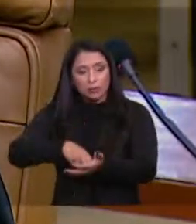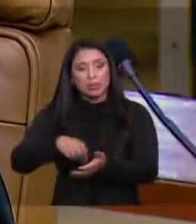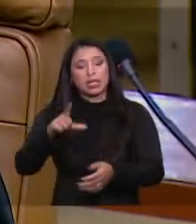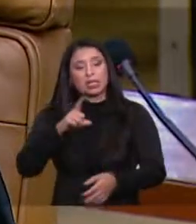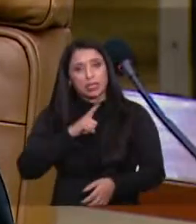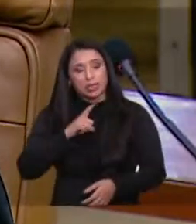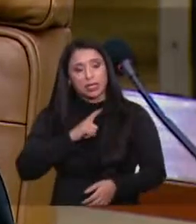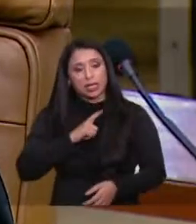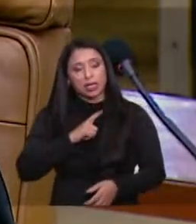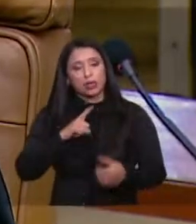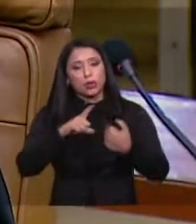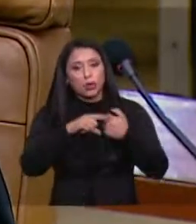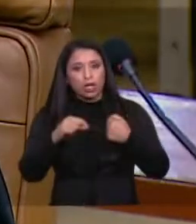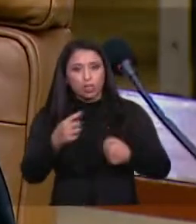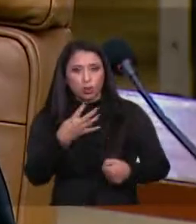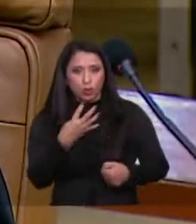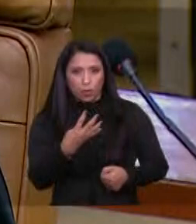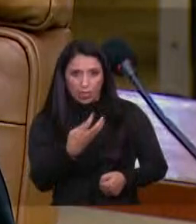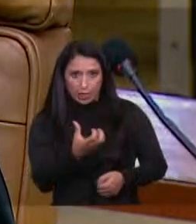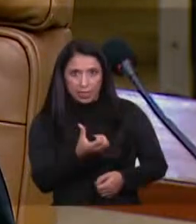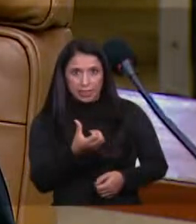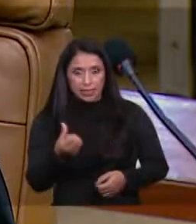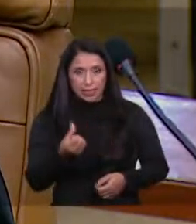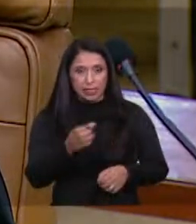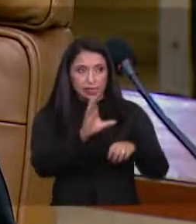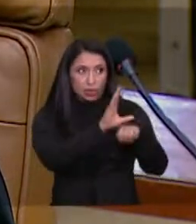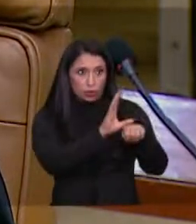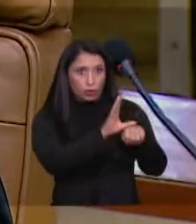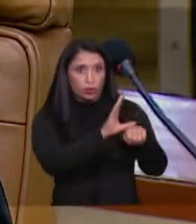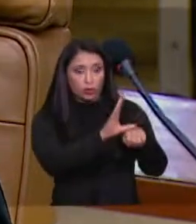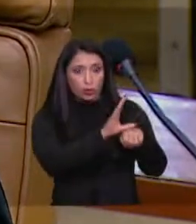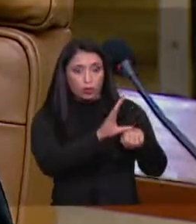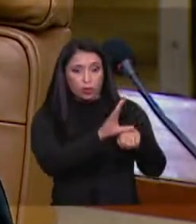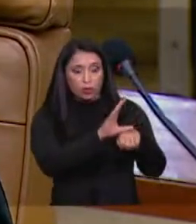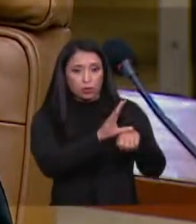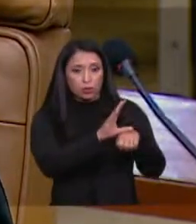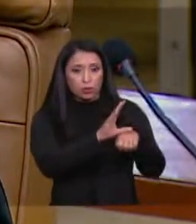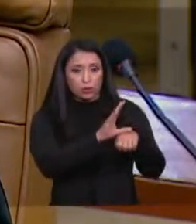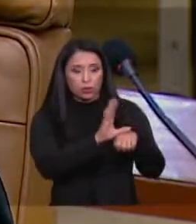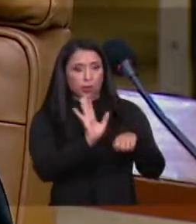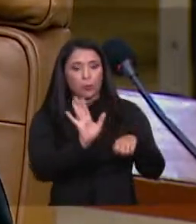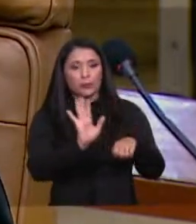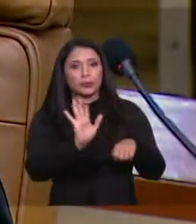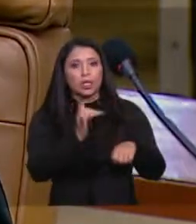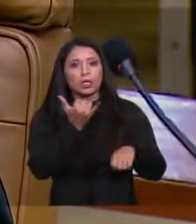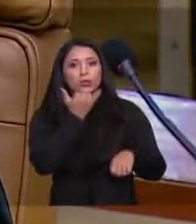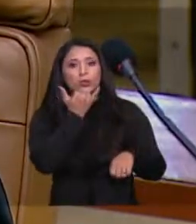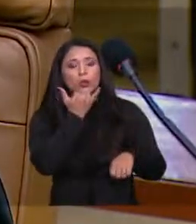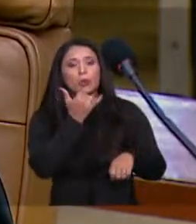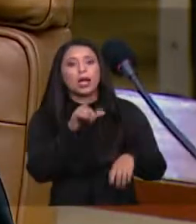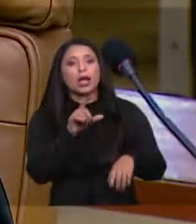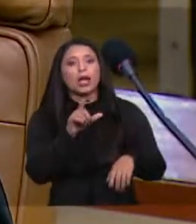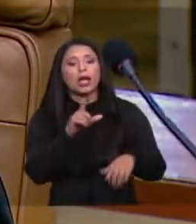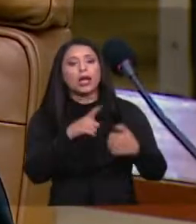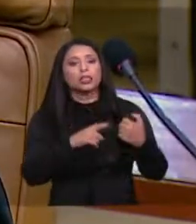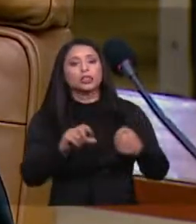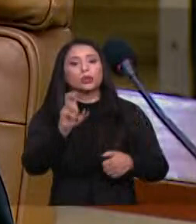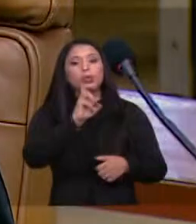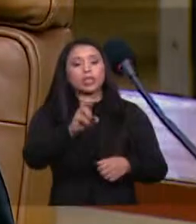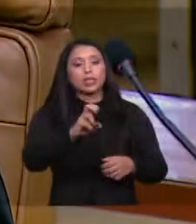previsto no artigo 46 da Constituição da República perdão no artigo 5º item